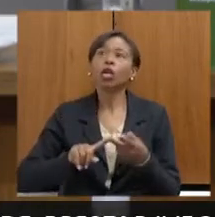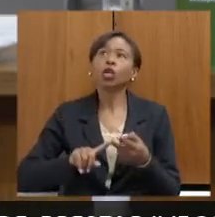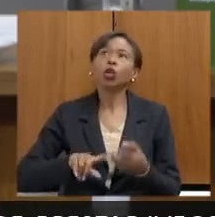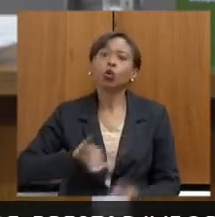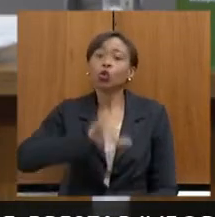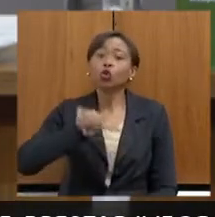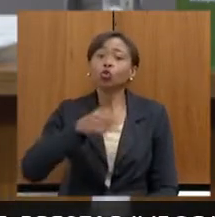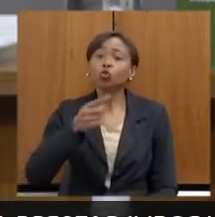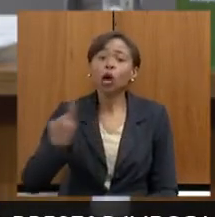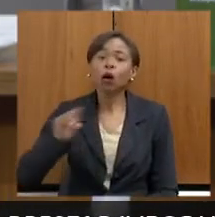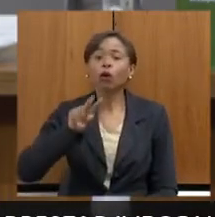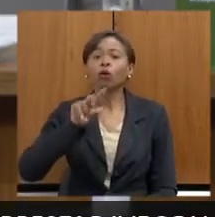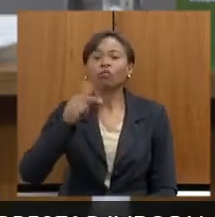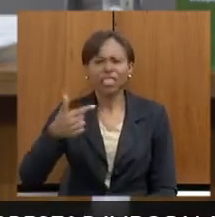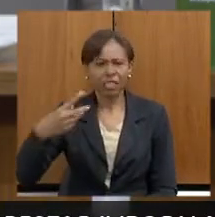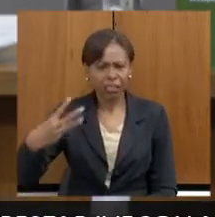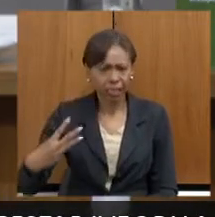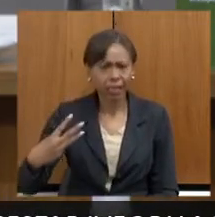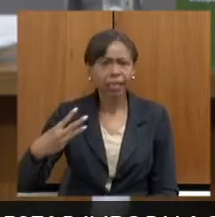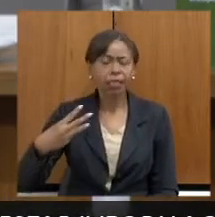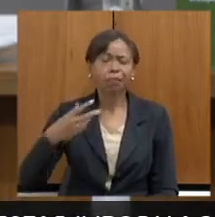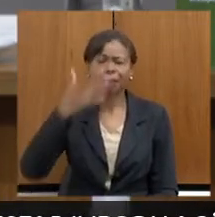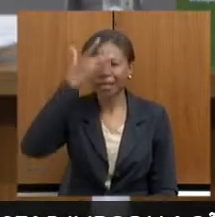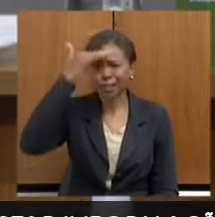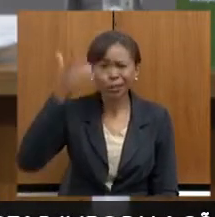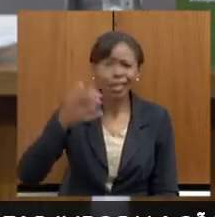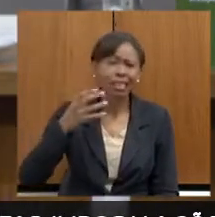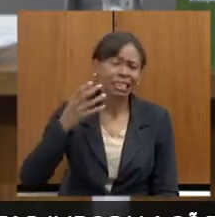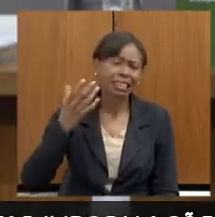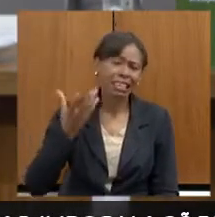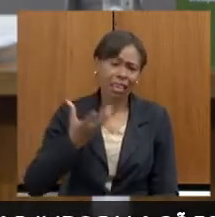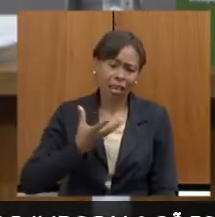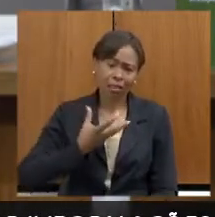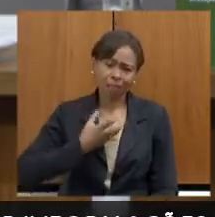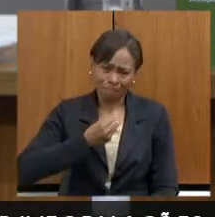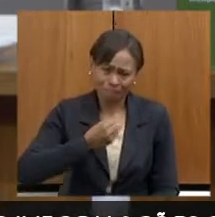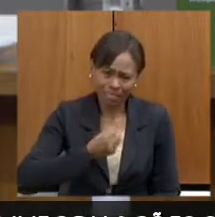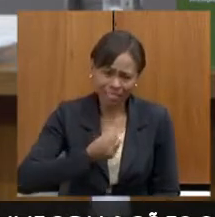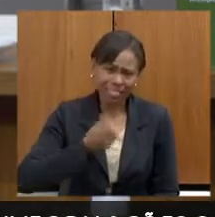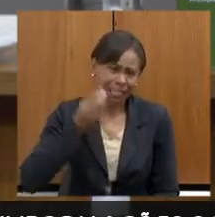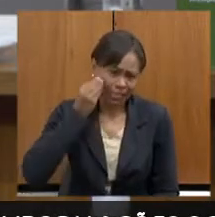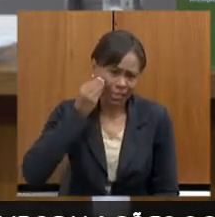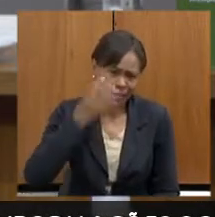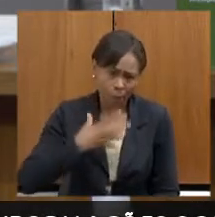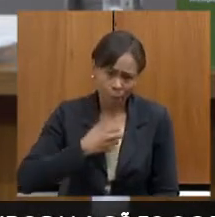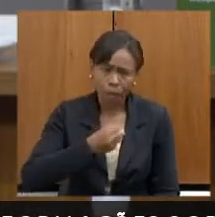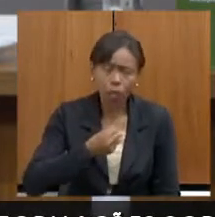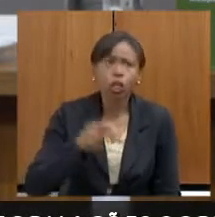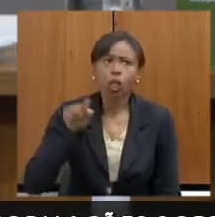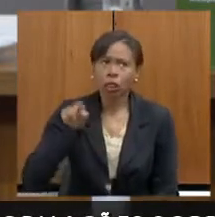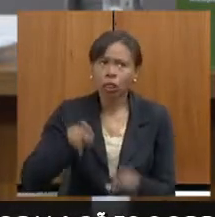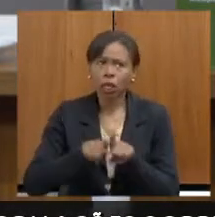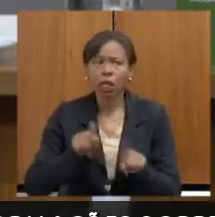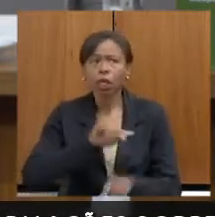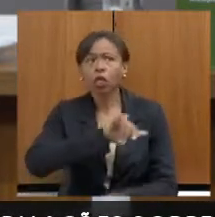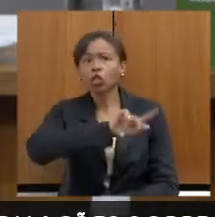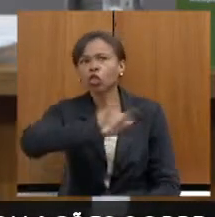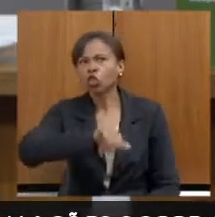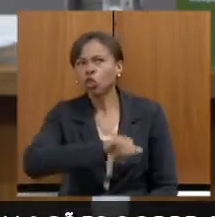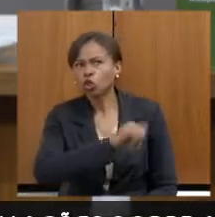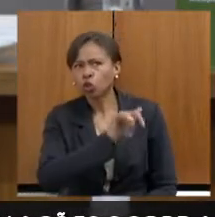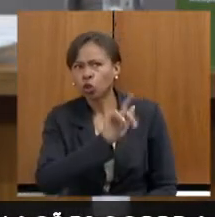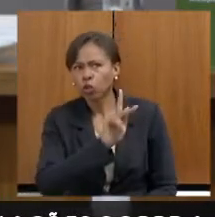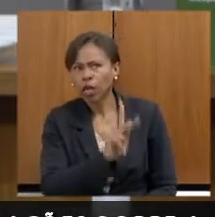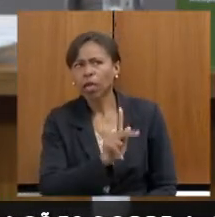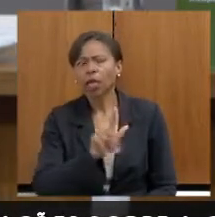de autoextermínio e chega lá hoje tem leite de saúde mental O Julia com leite de saúde mental ou em Barbacena